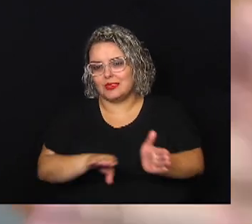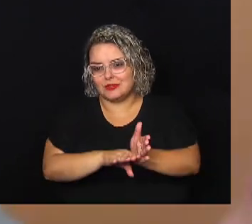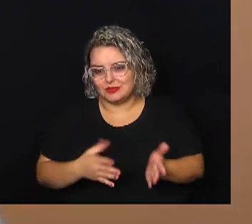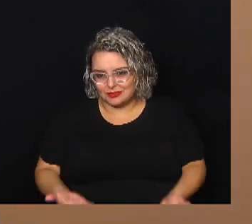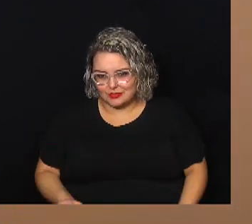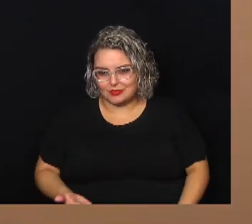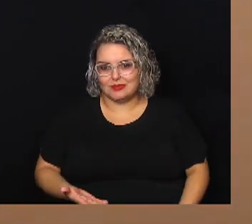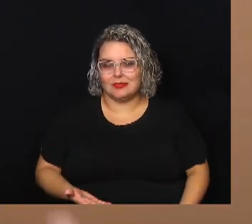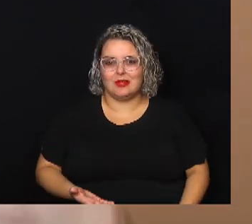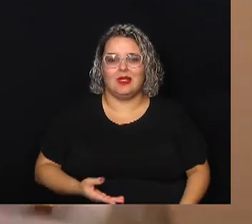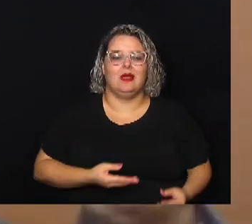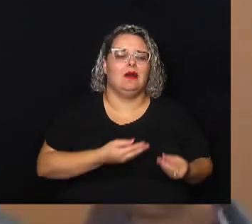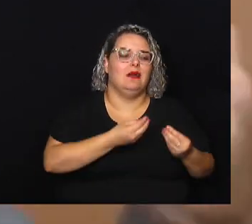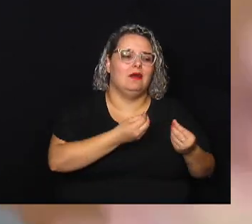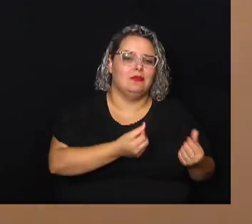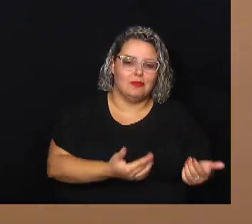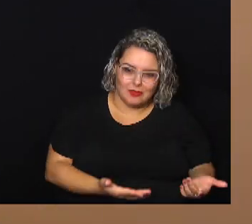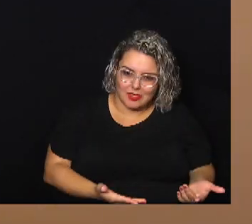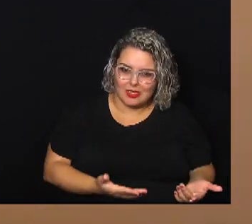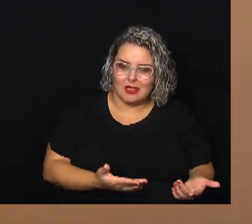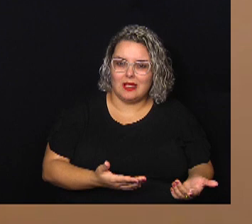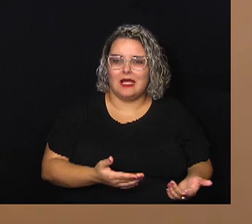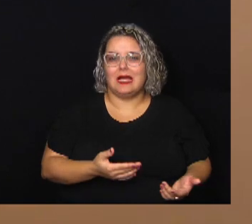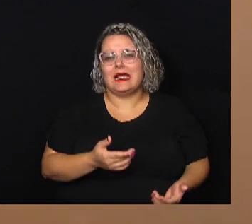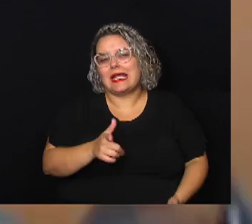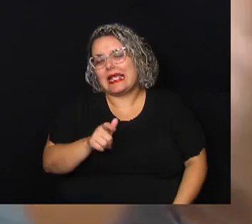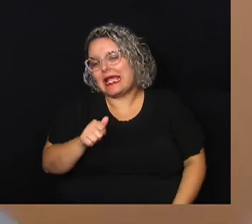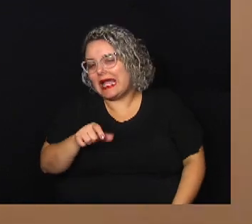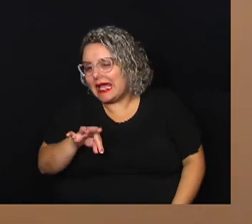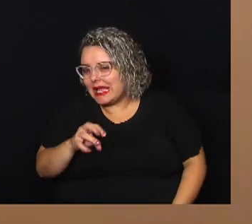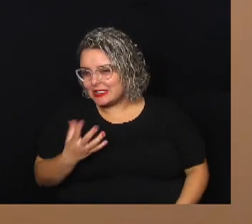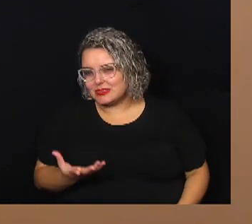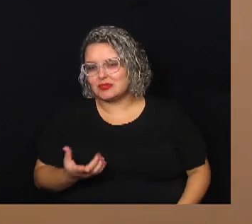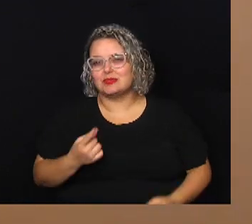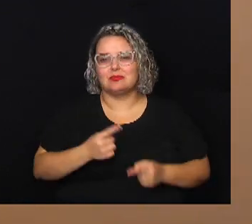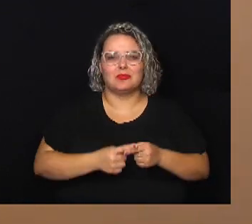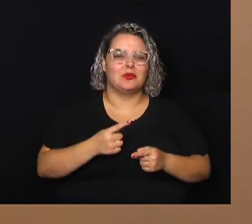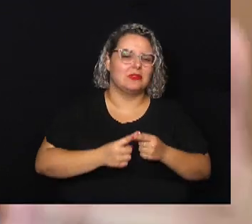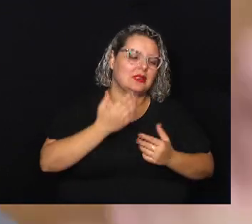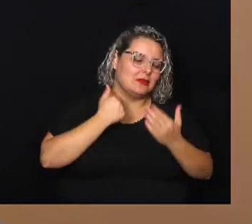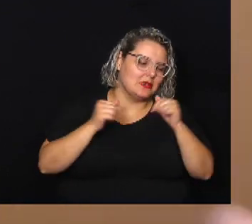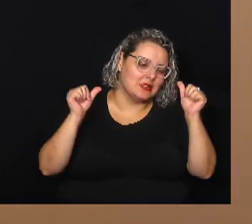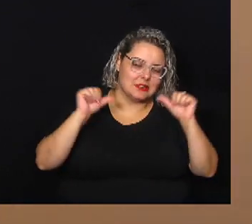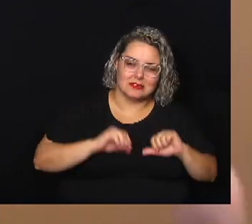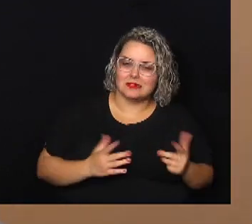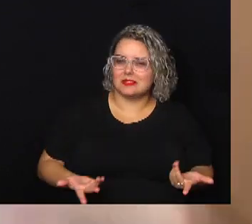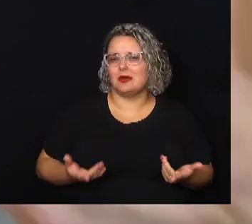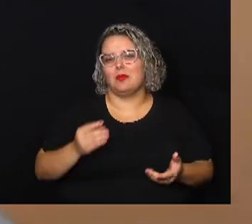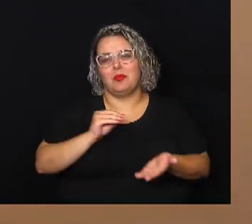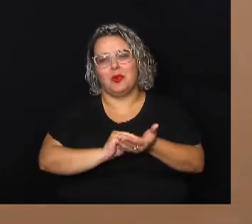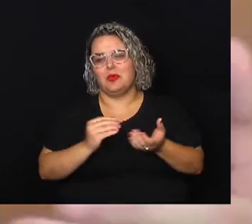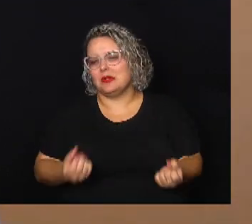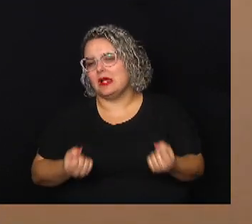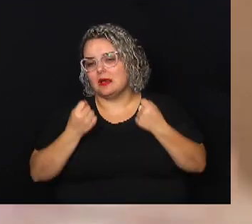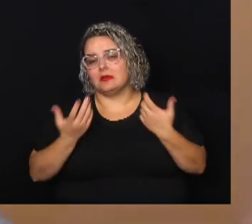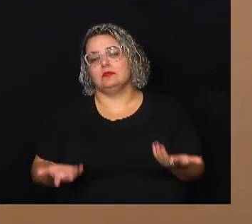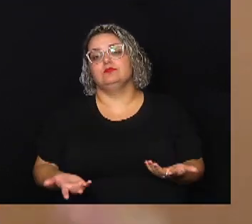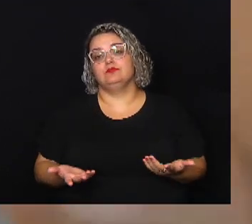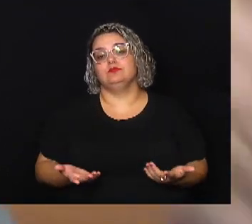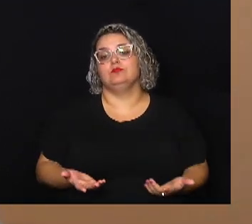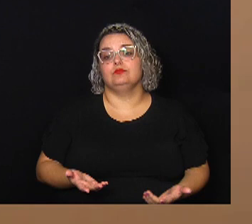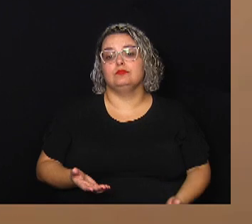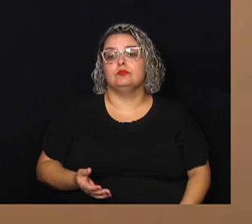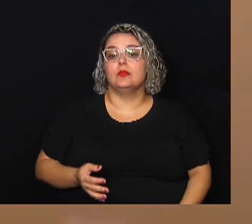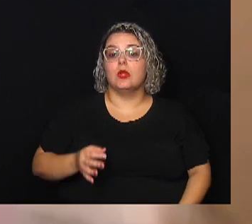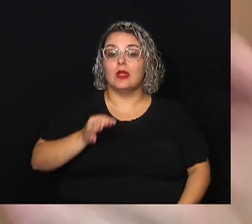gasto para a gente, chega muito rodado para a gente, mas o diagnóstico oncológico, a probabilidade desse paciente ter um